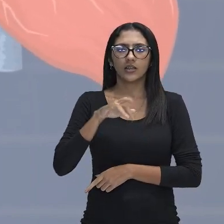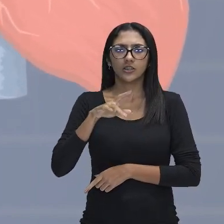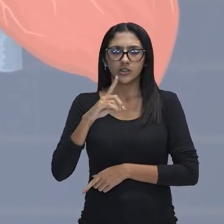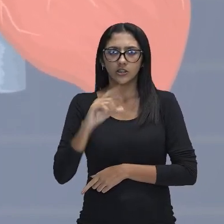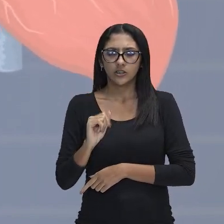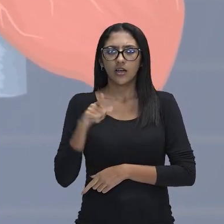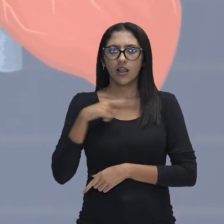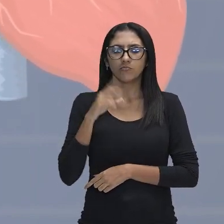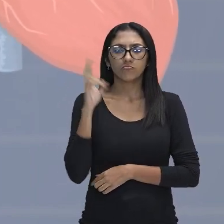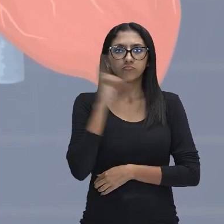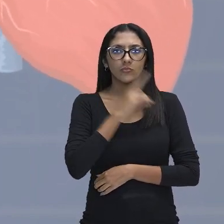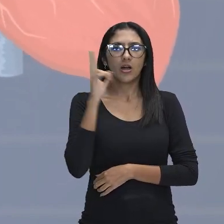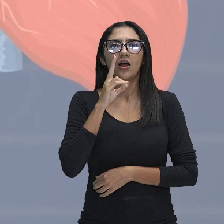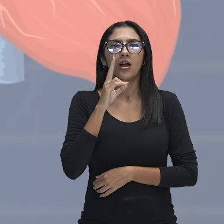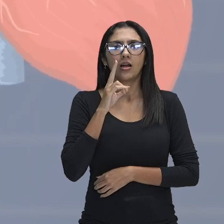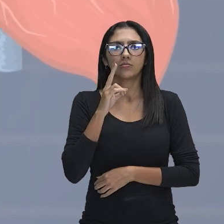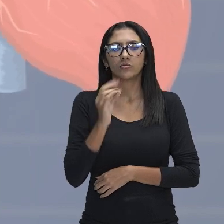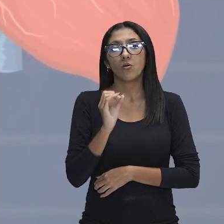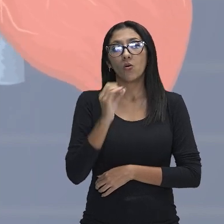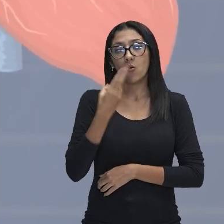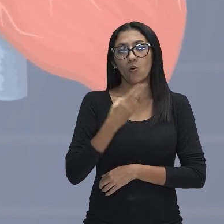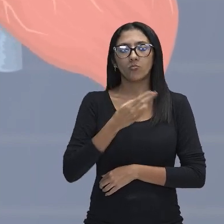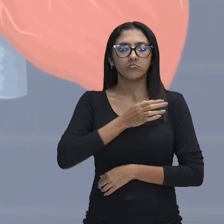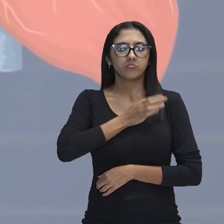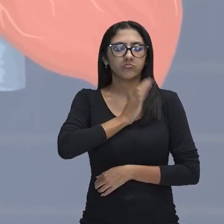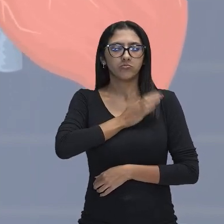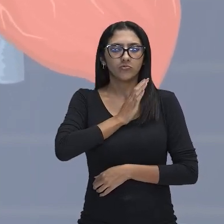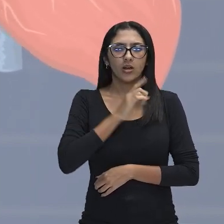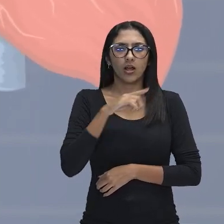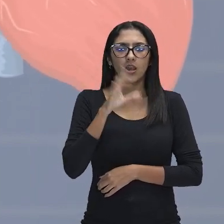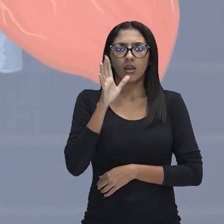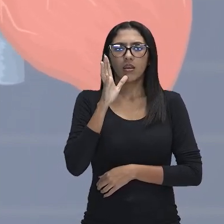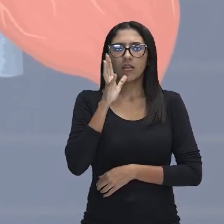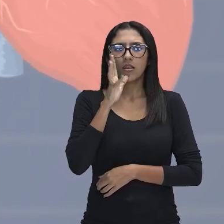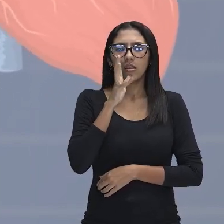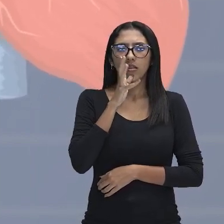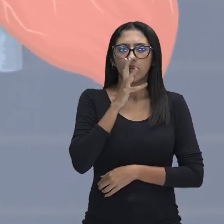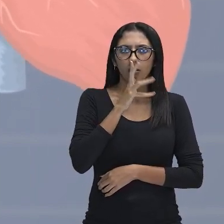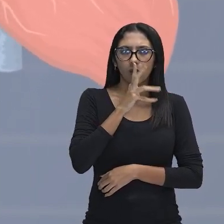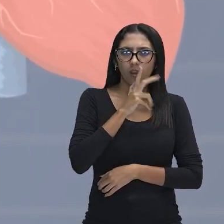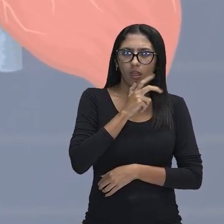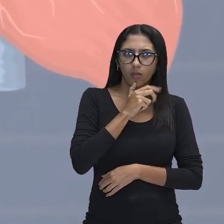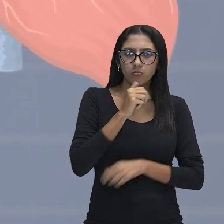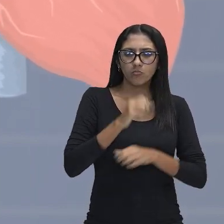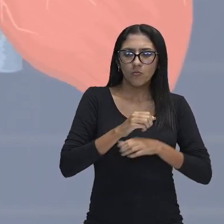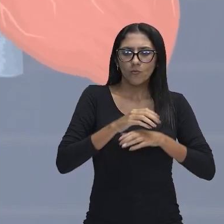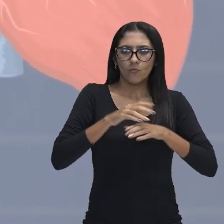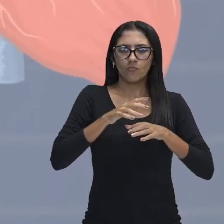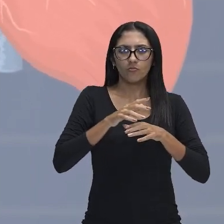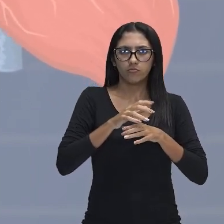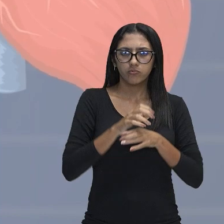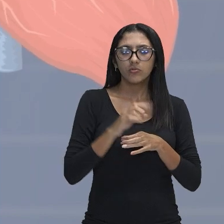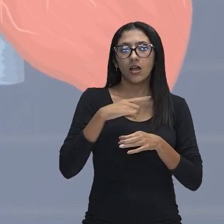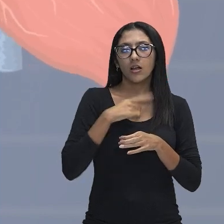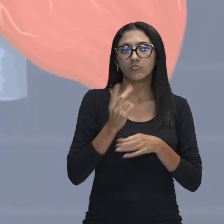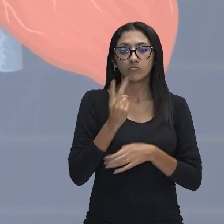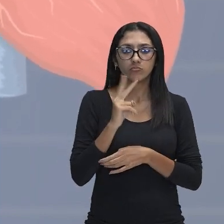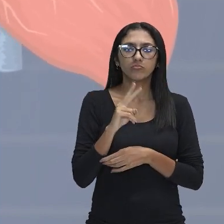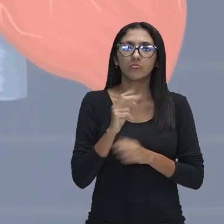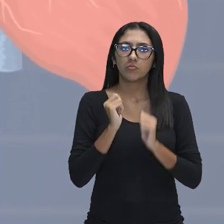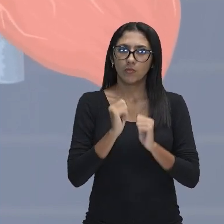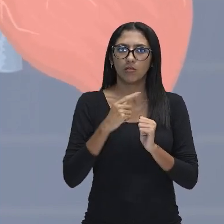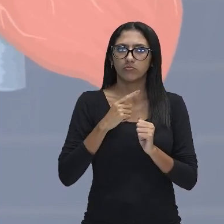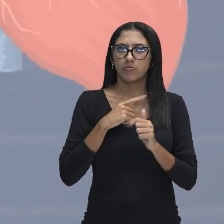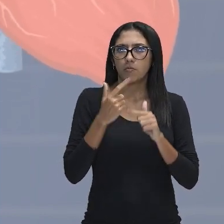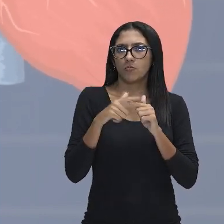acelerado, e as bradicardias, quando a cadência é lenta demais. Ambas podem se agravar e levar ao colapso